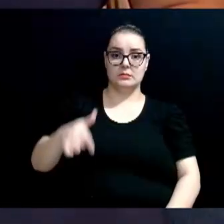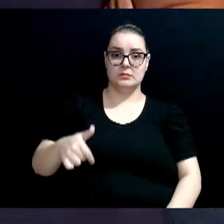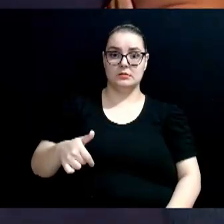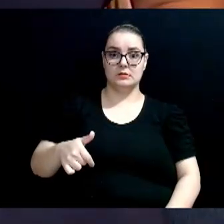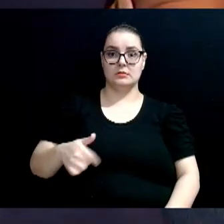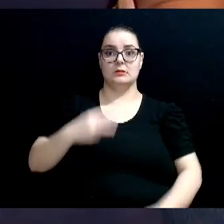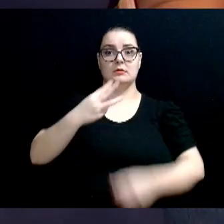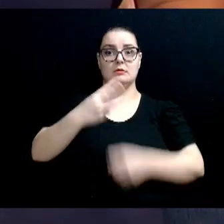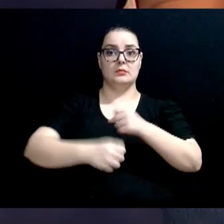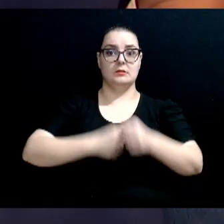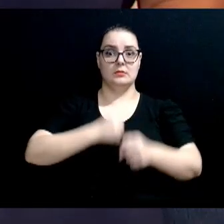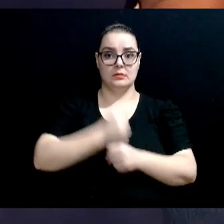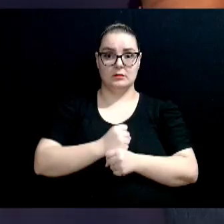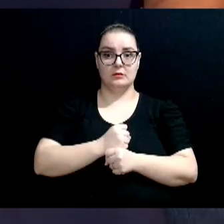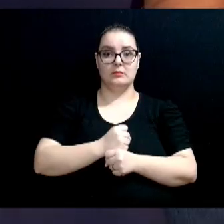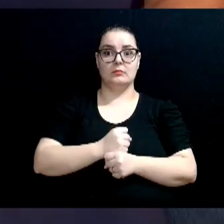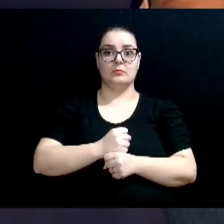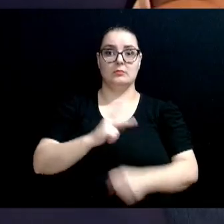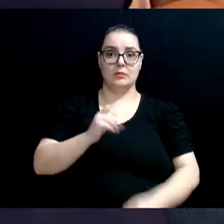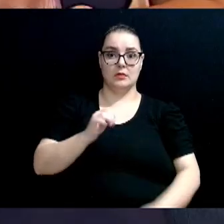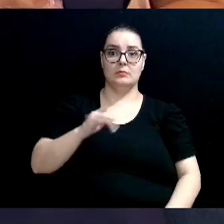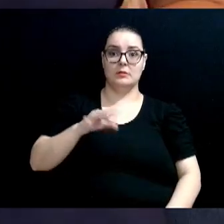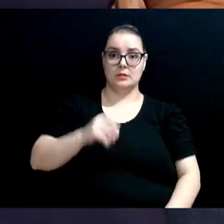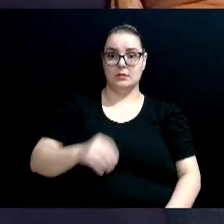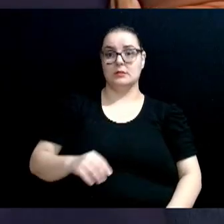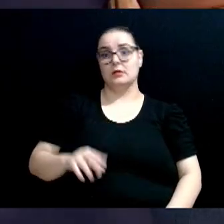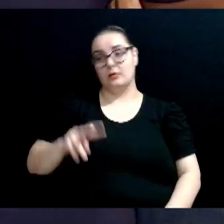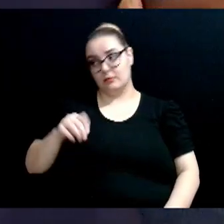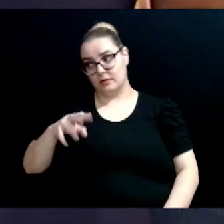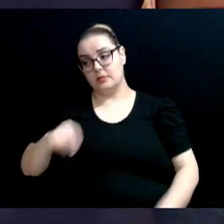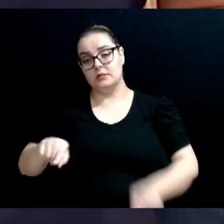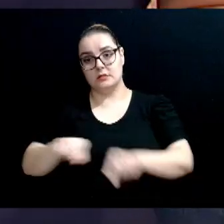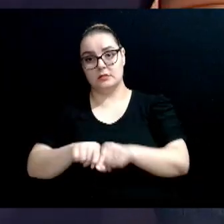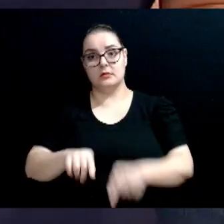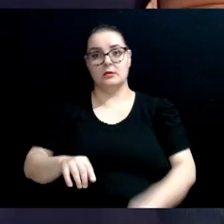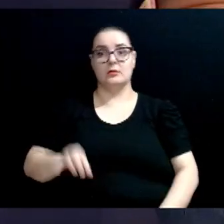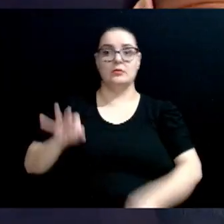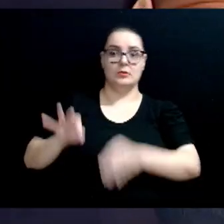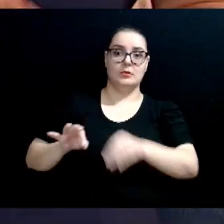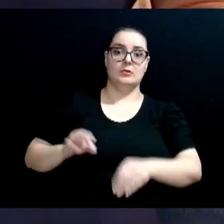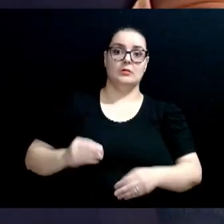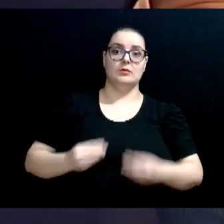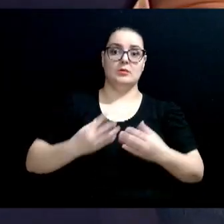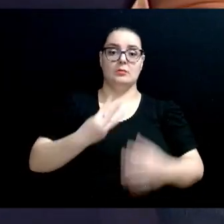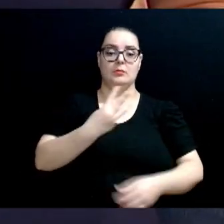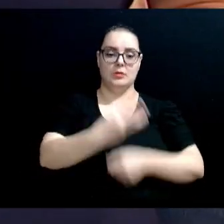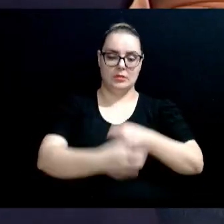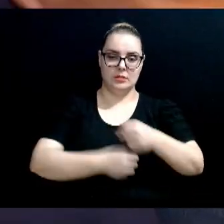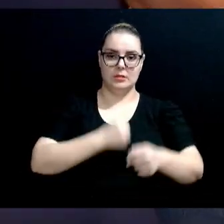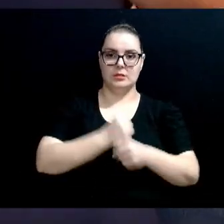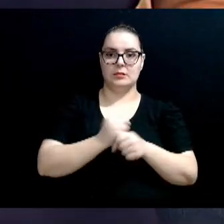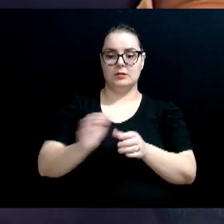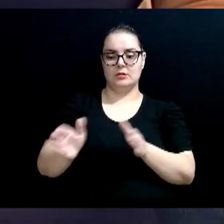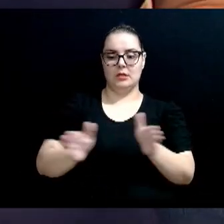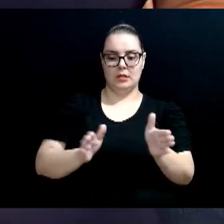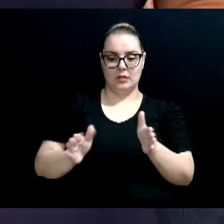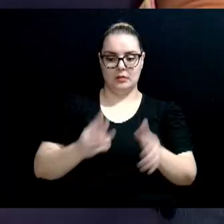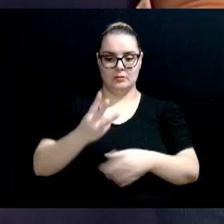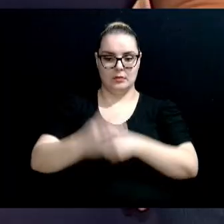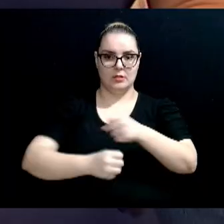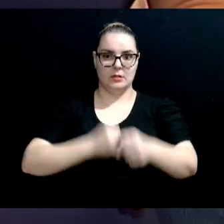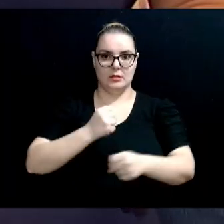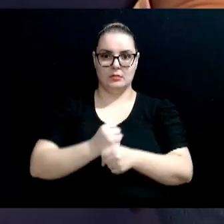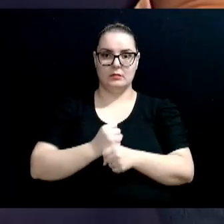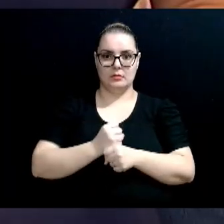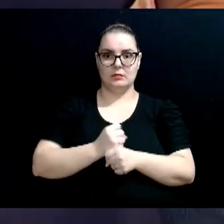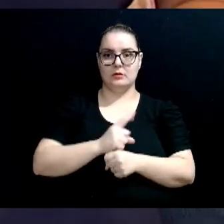anos, porque a habilitação ela vence, inclusive, né? O juiz te habilita por 3 anos. Se naquele período não acontecer